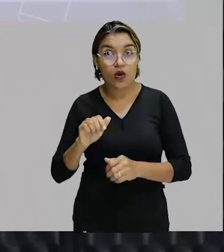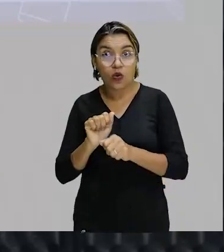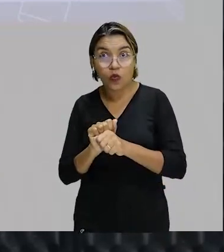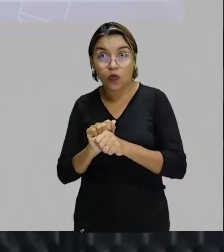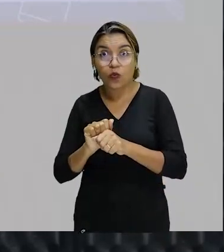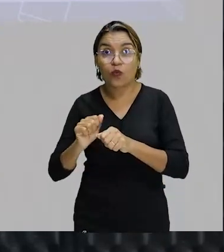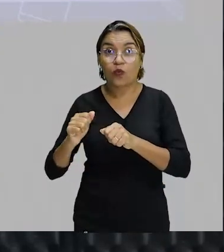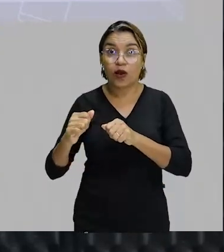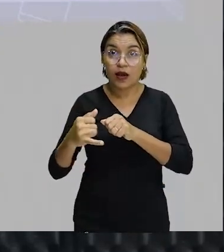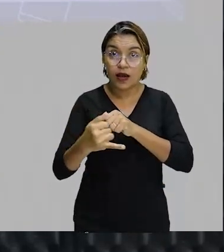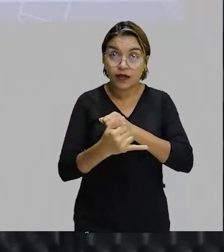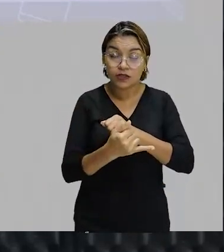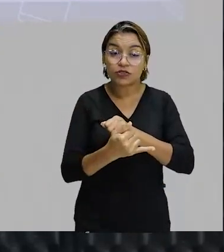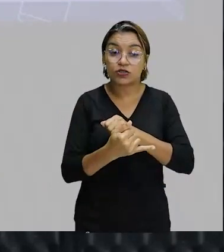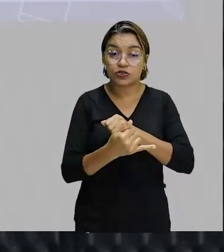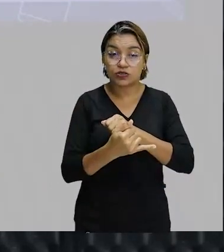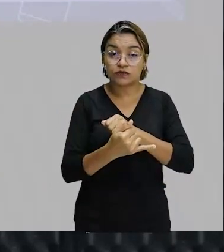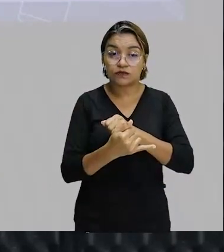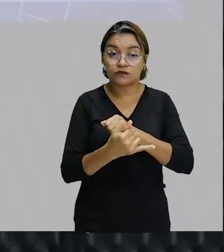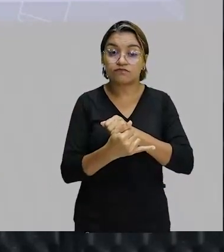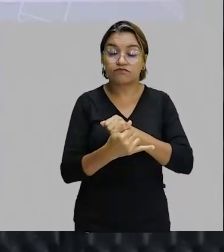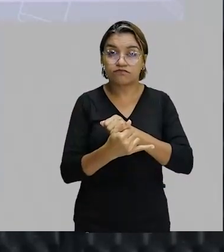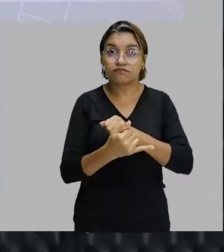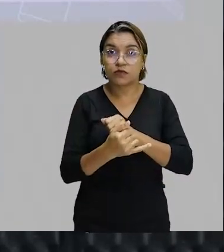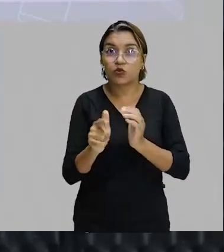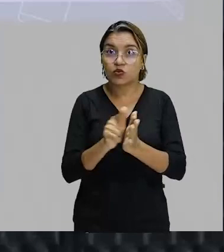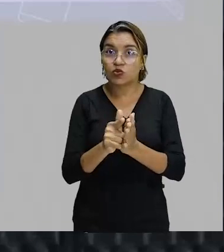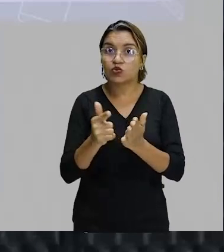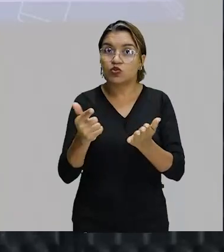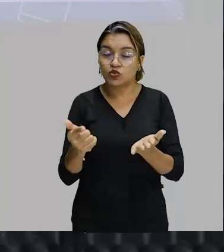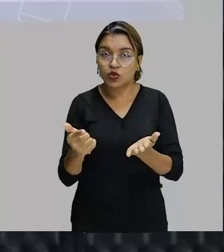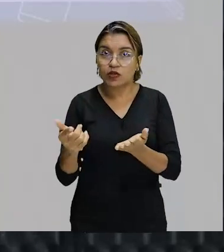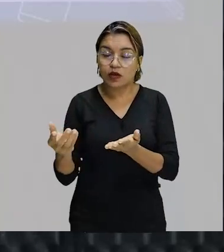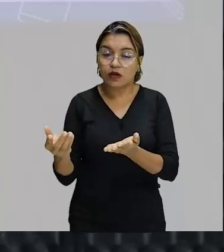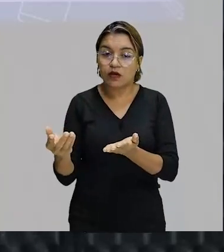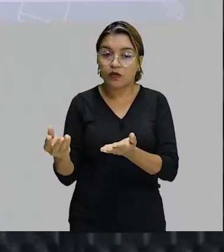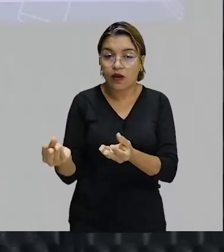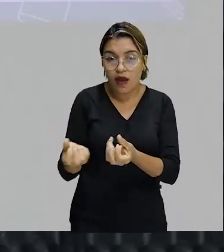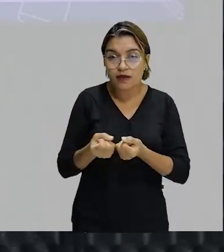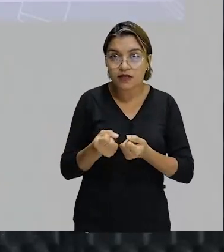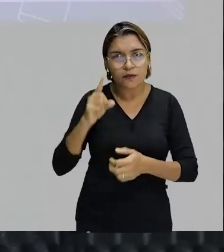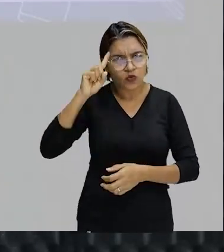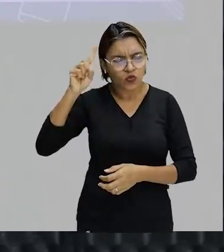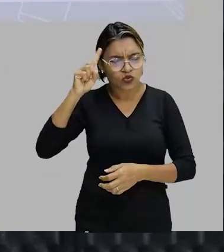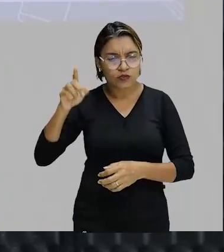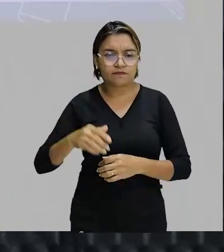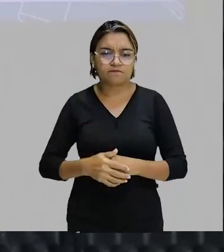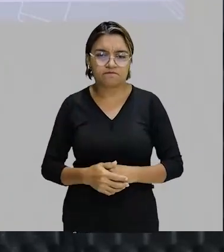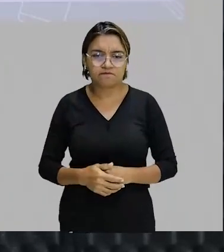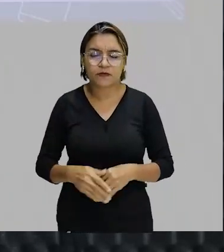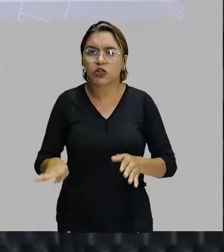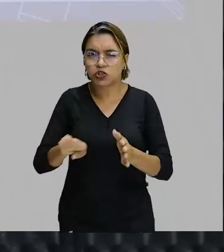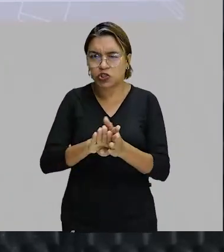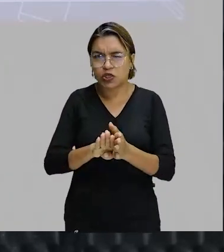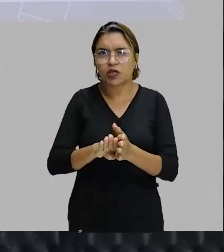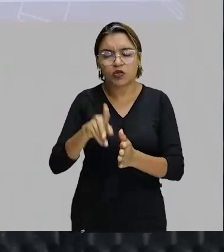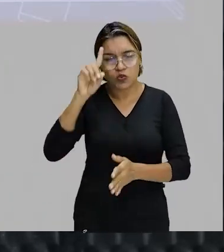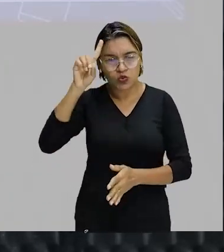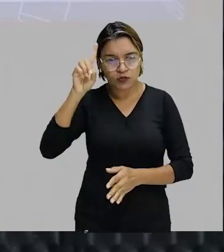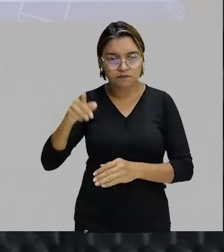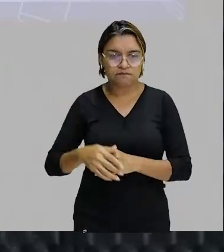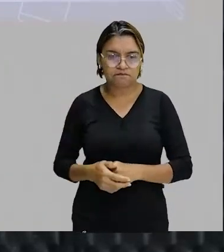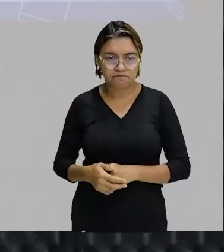não é qualquer jornal, é o jornal que chega todo dia. Tá? Já no exemplo de baixo, I swim